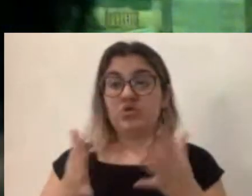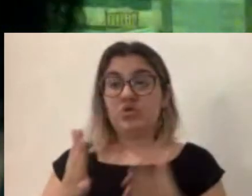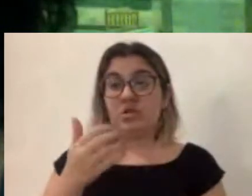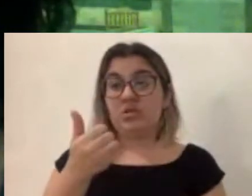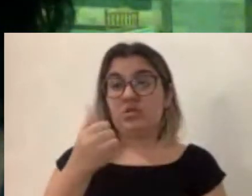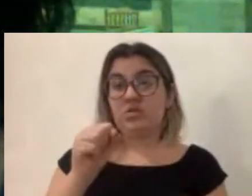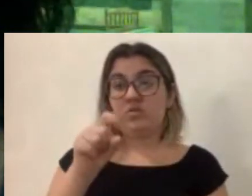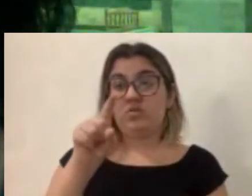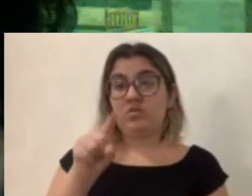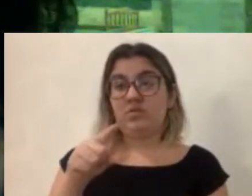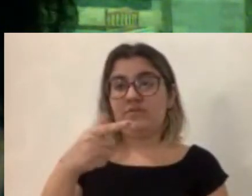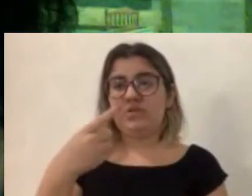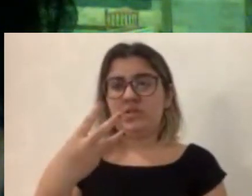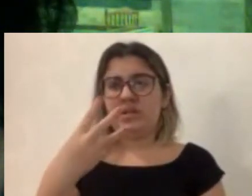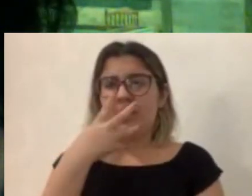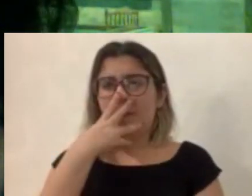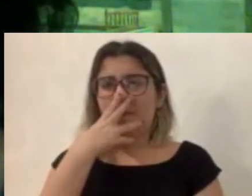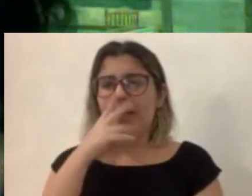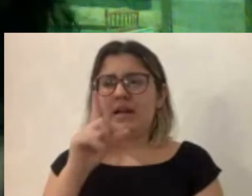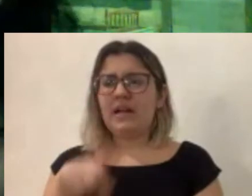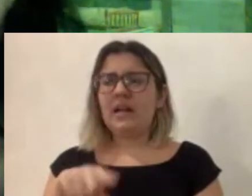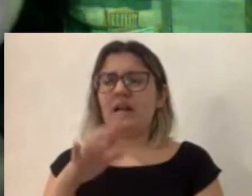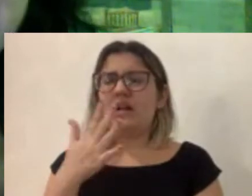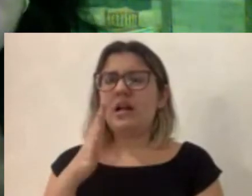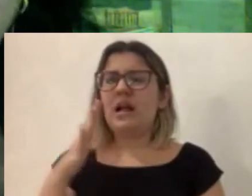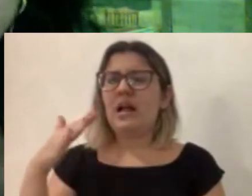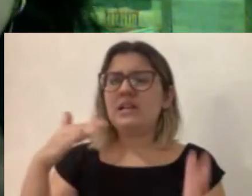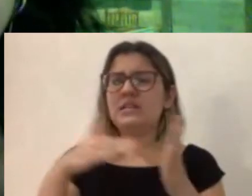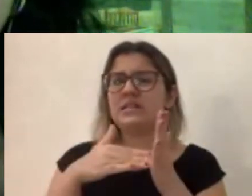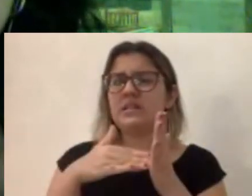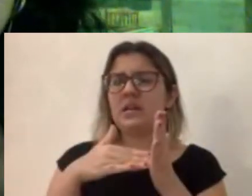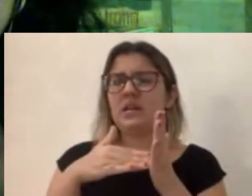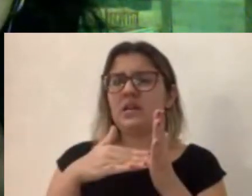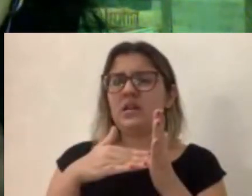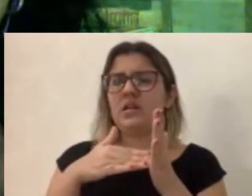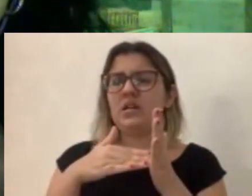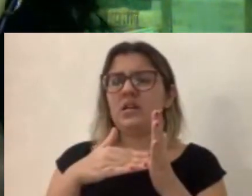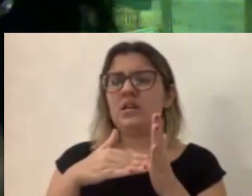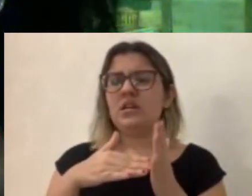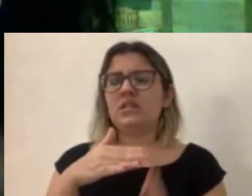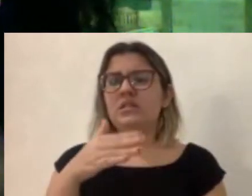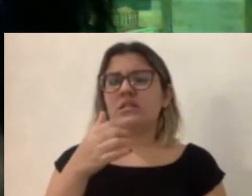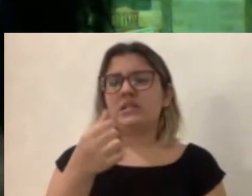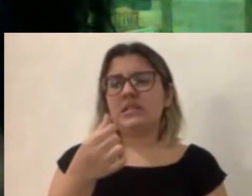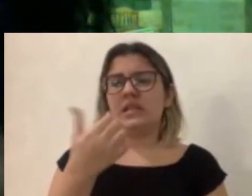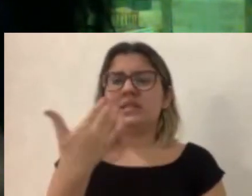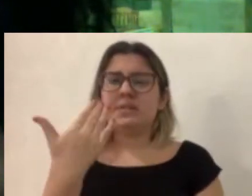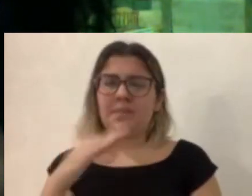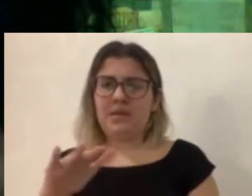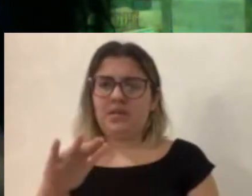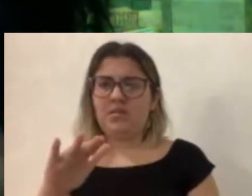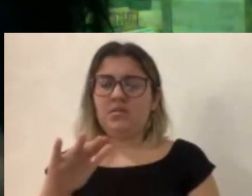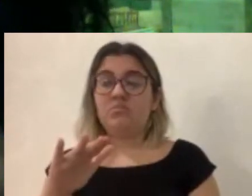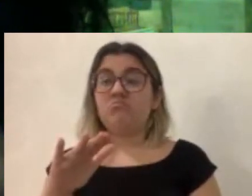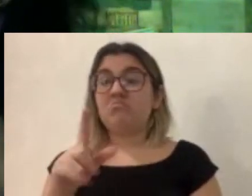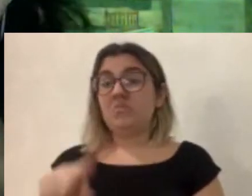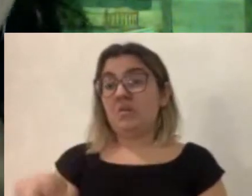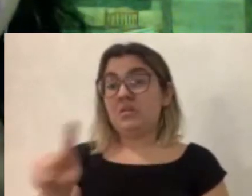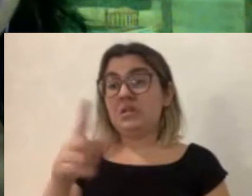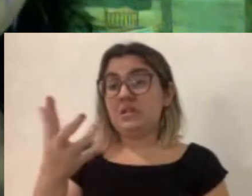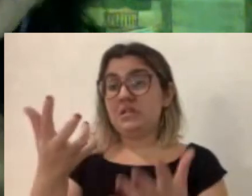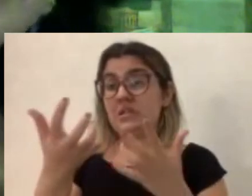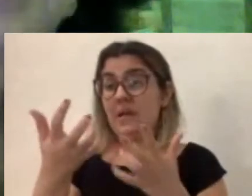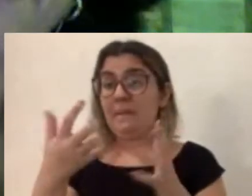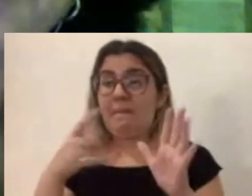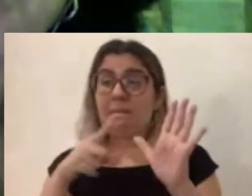minutos, são 18h23, então acho que vai até às 18h30, se não me engano.